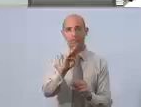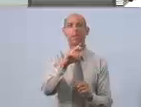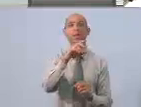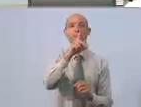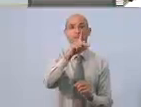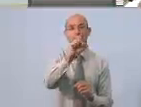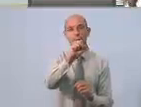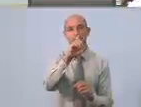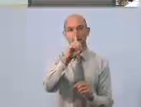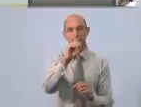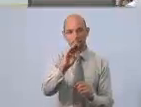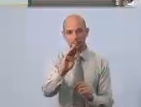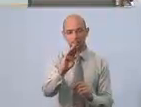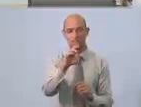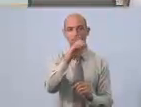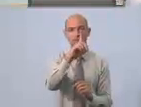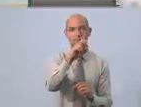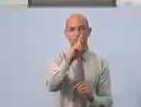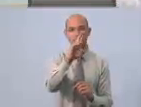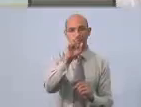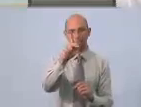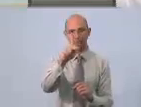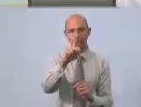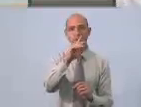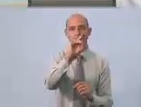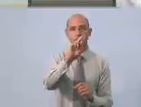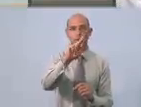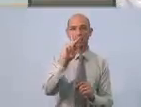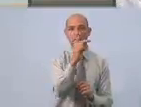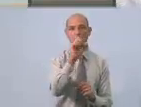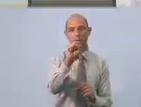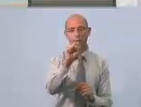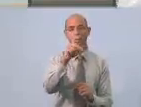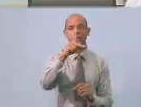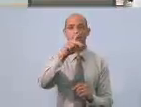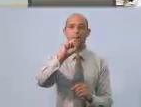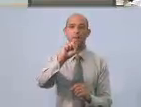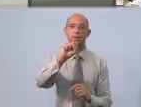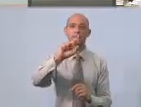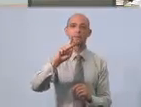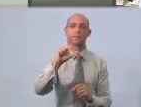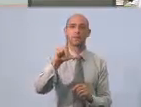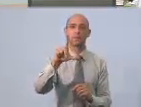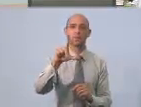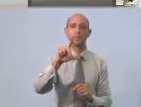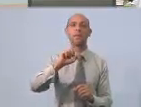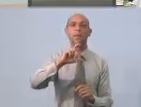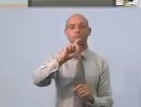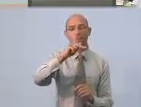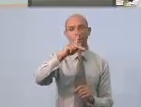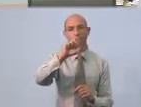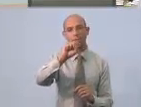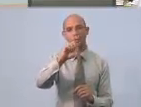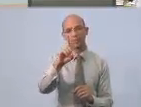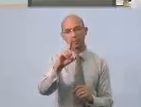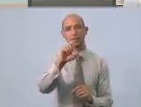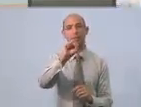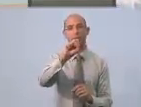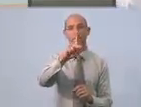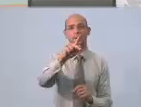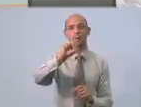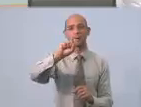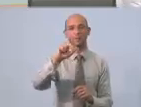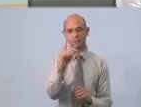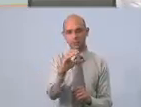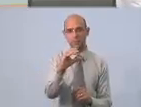PSDB, PTN, PRP, PHS, PSL, PPS, PSC, PSB,